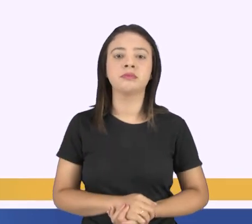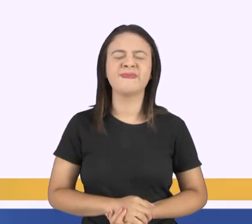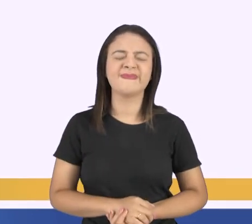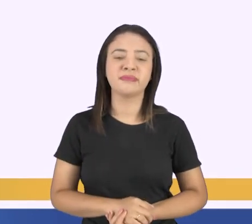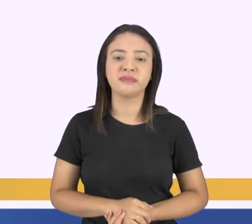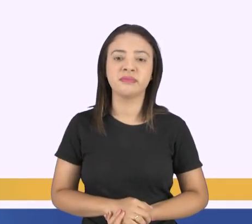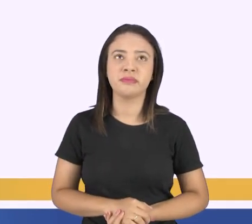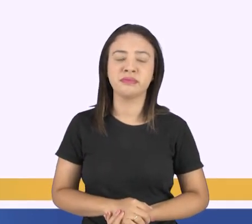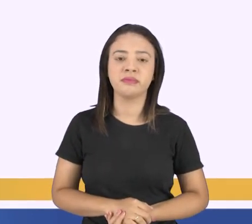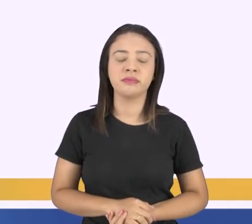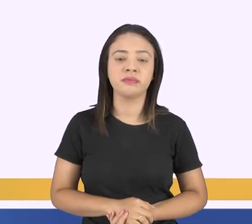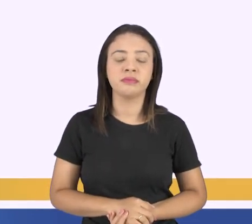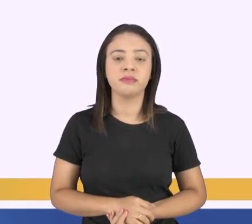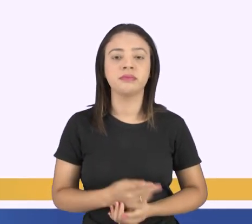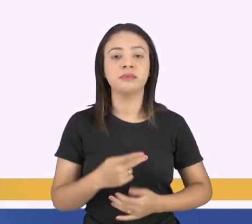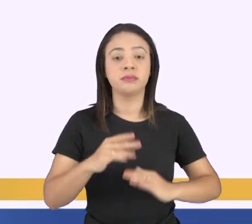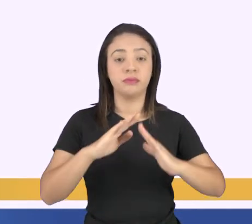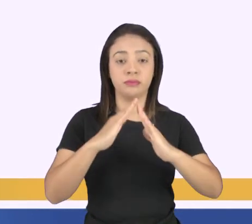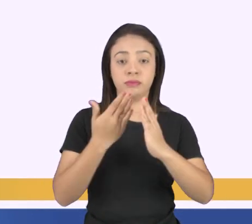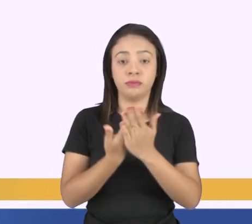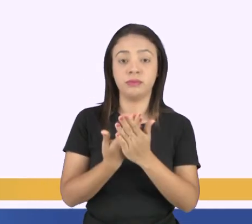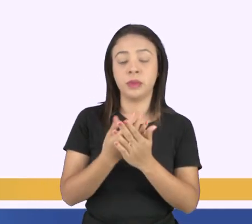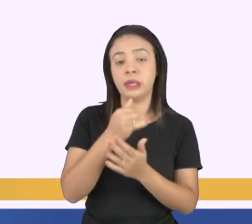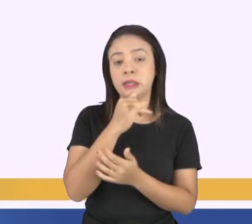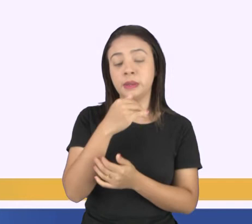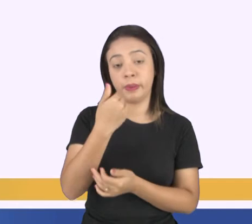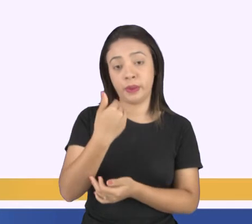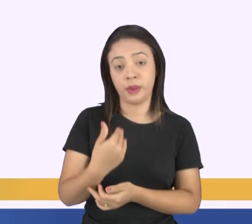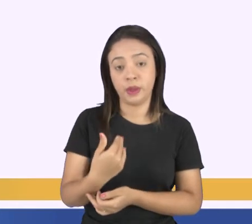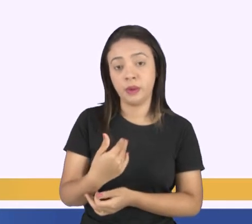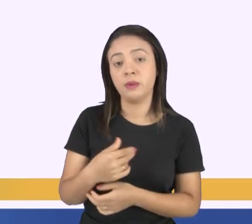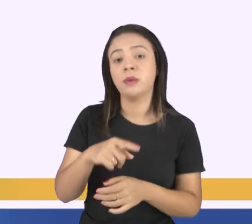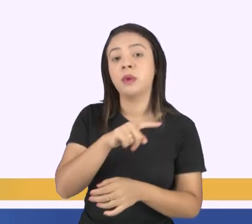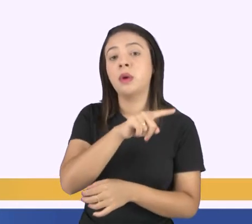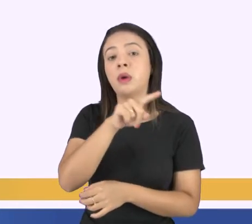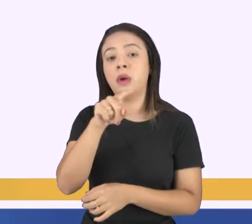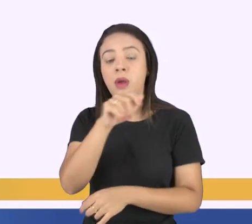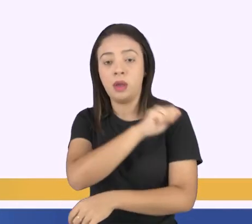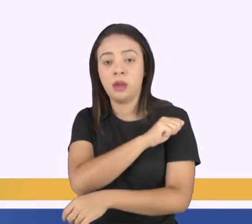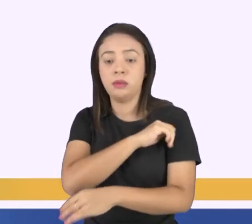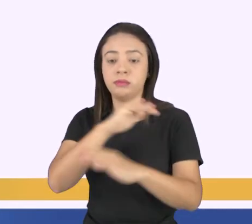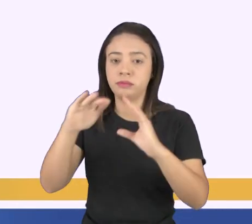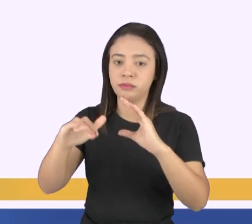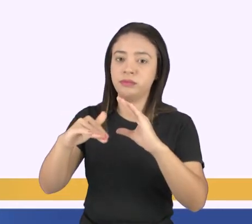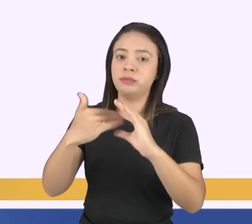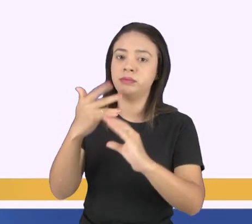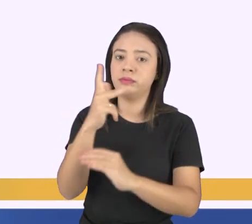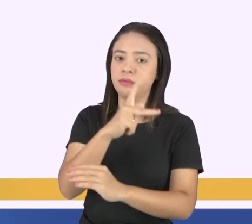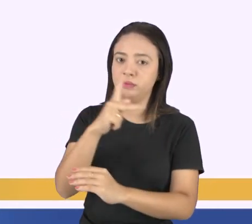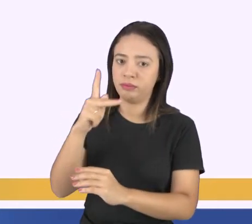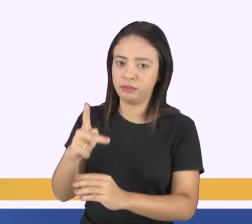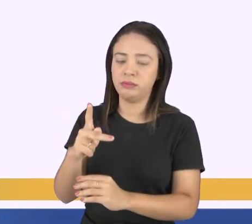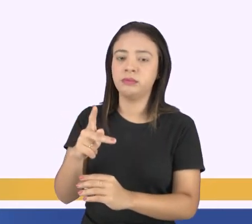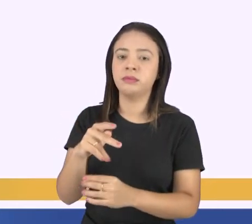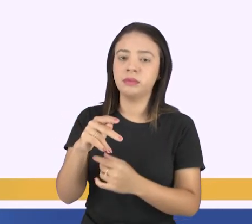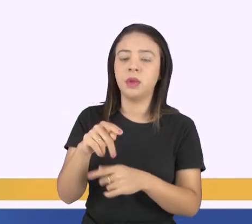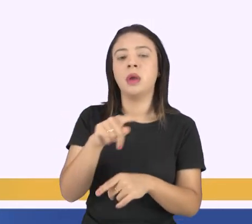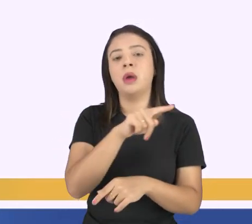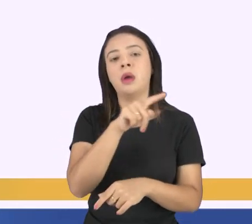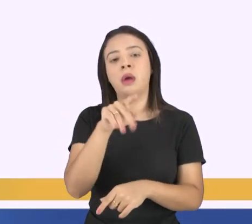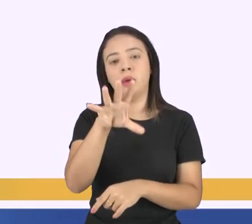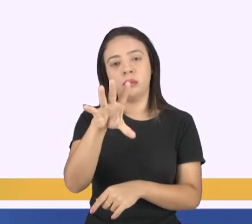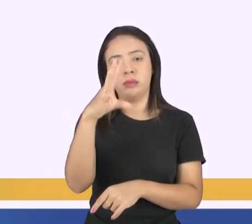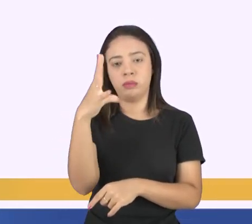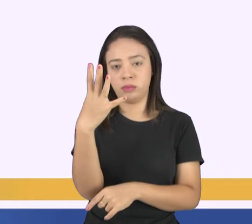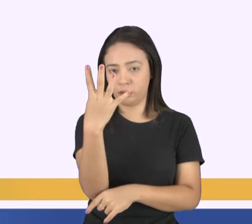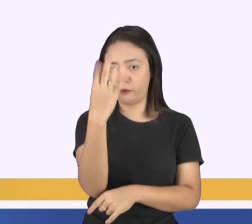ensino religioso da sua escola, no caso eu que trabalho com Humberto Vieira e o Raimundo Hermínio de Mello, os meus alunos vão printar,